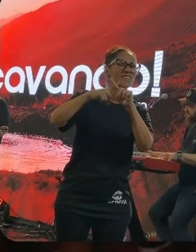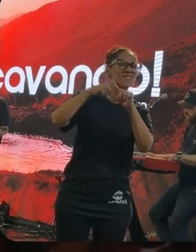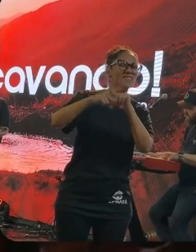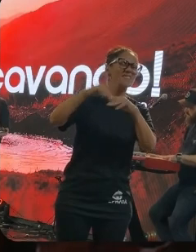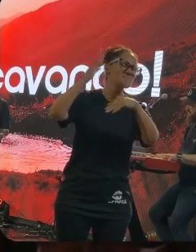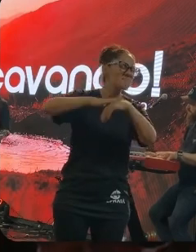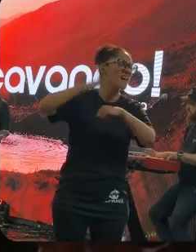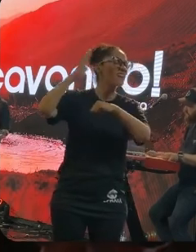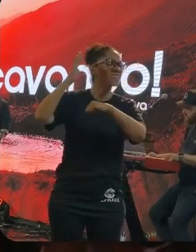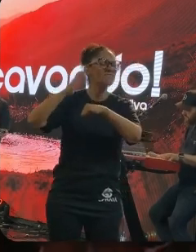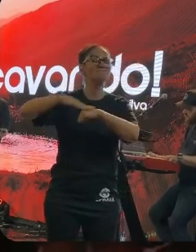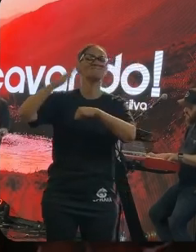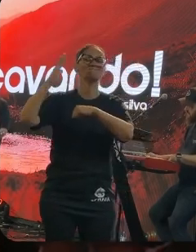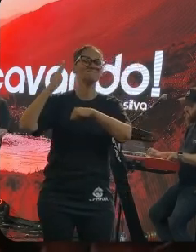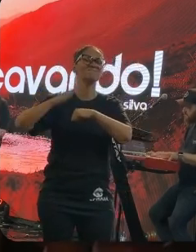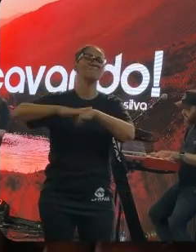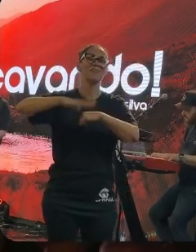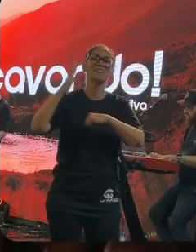vezes mais.